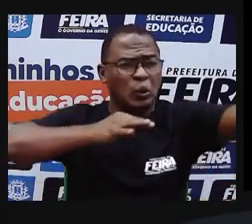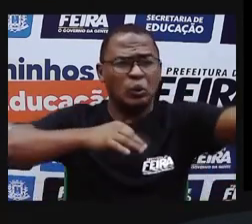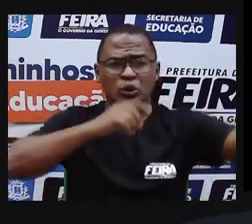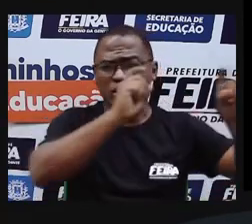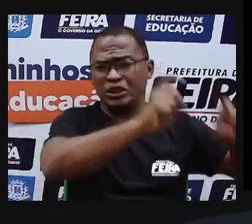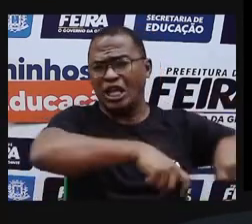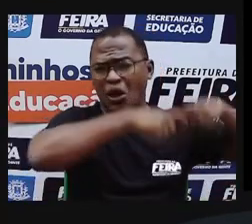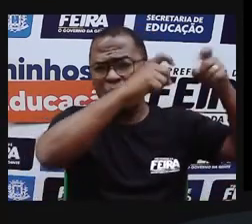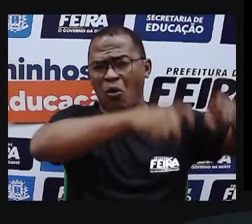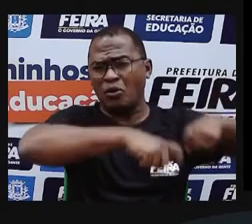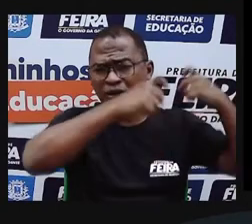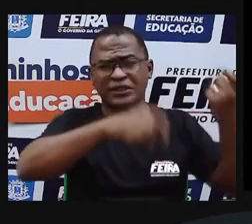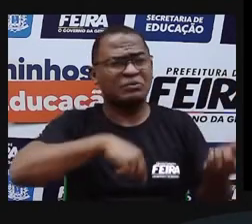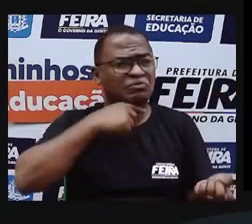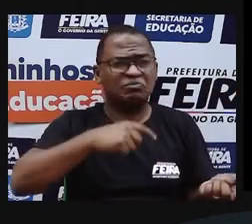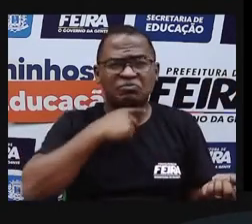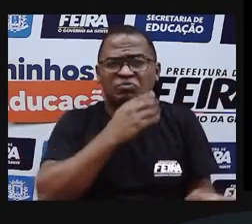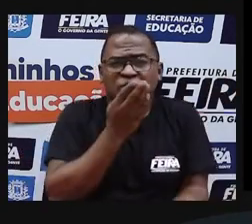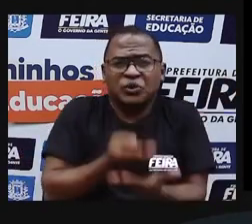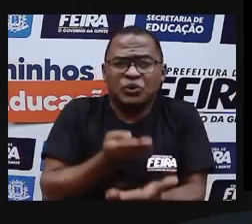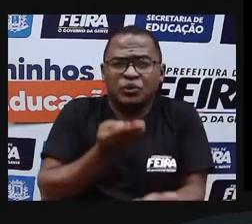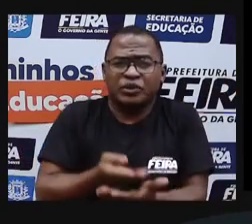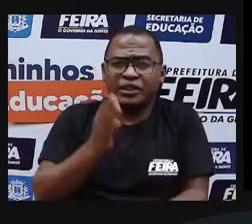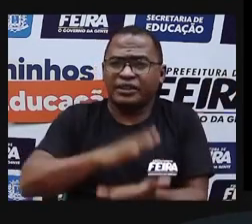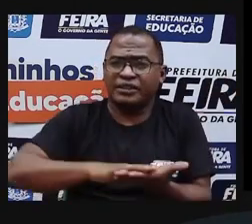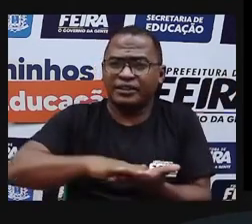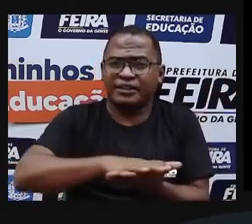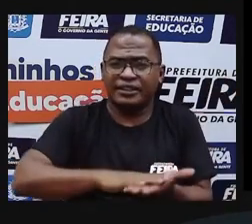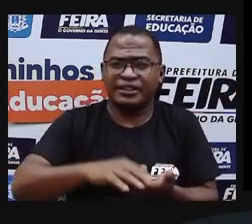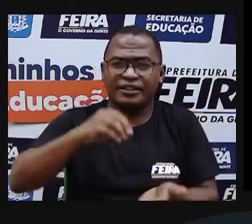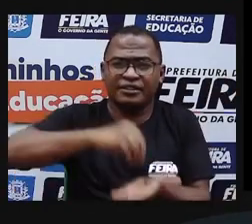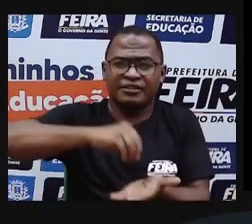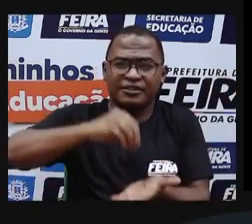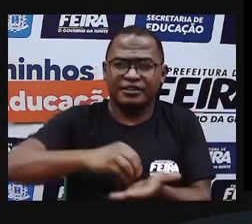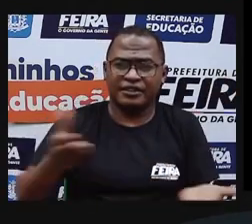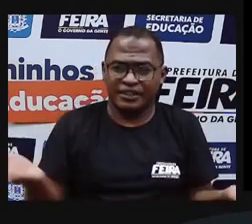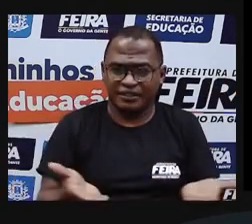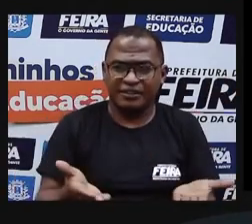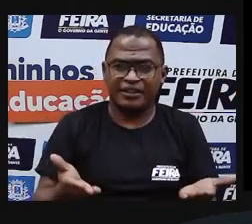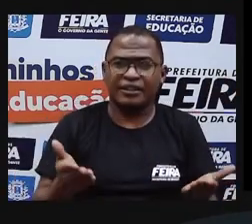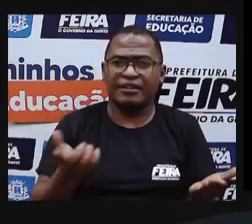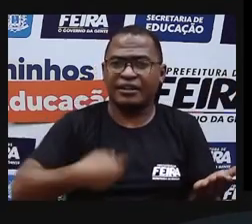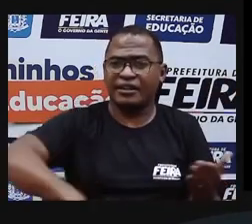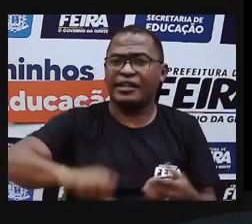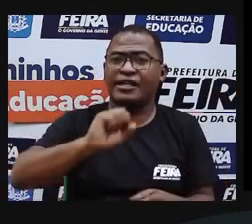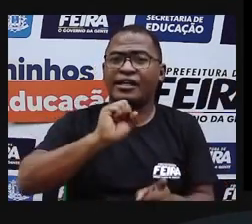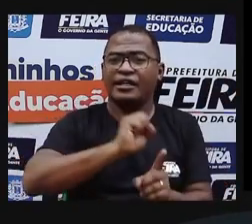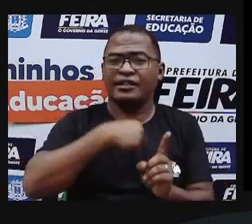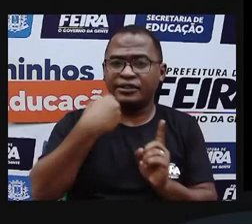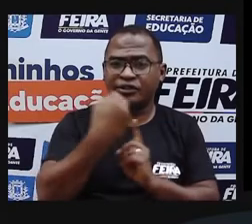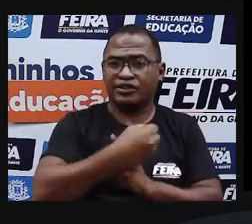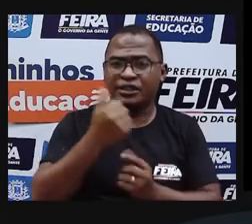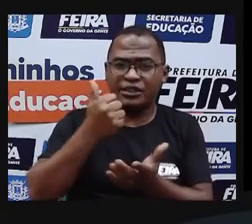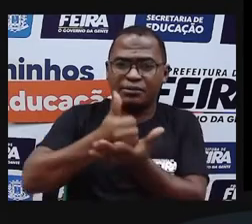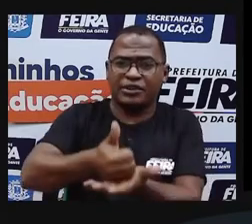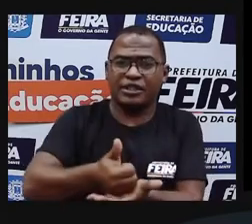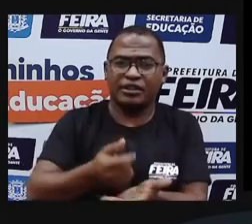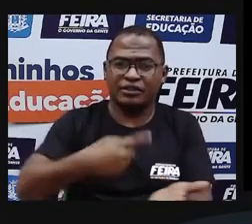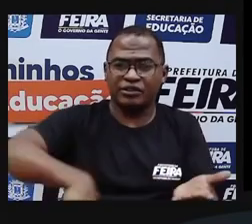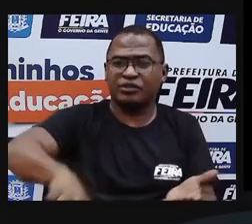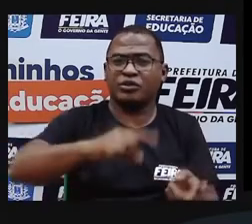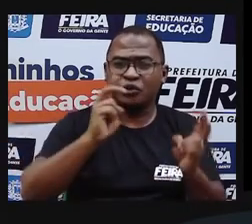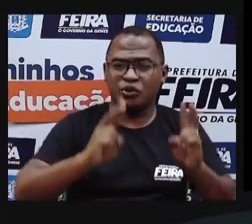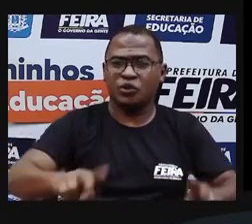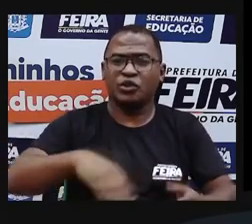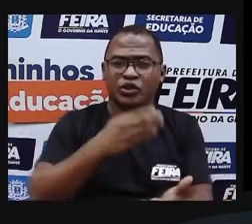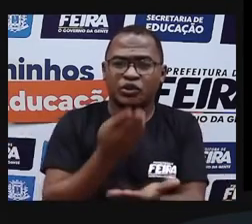lugar afastado da sede. Não poderiam estudar. Então, isso é uma dívida social com vocês, tá bom? Vamos continuar a estudar,